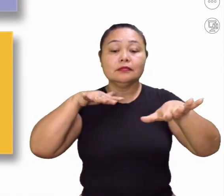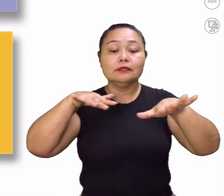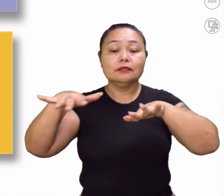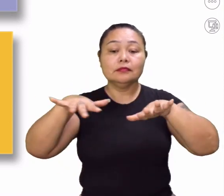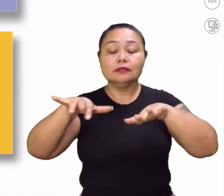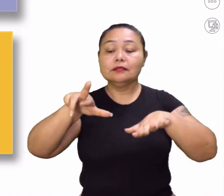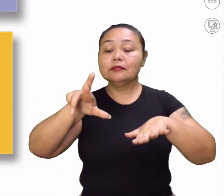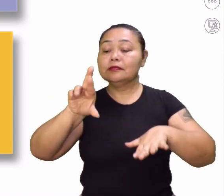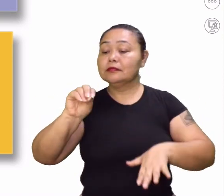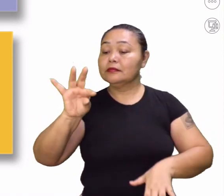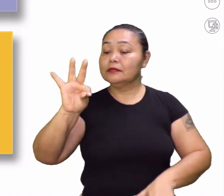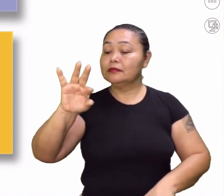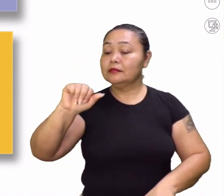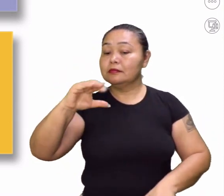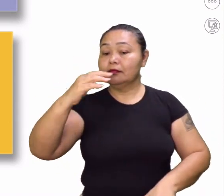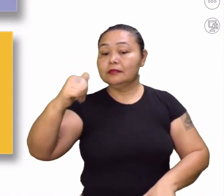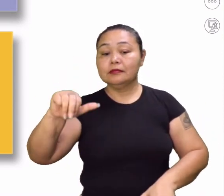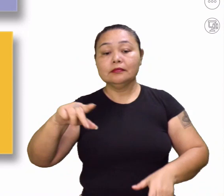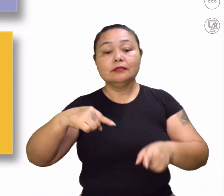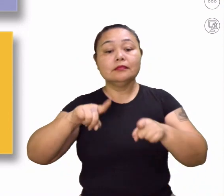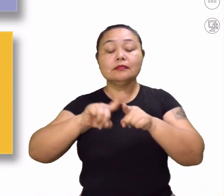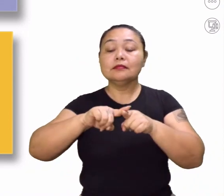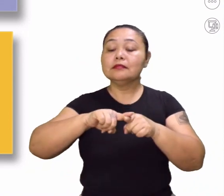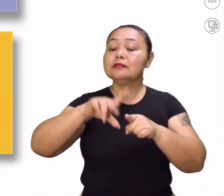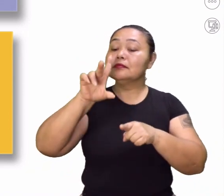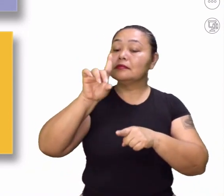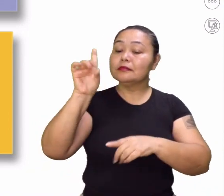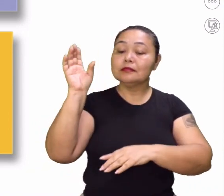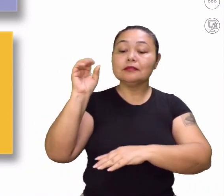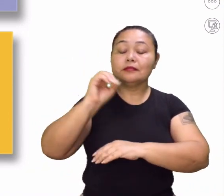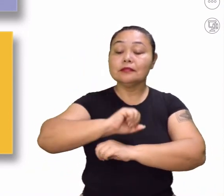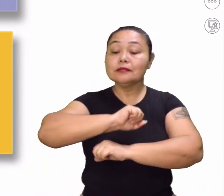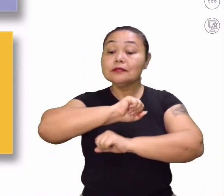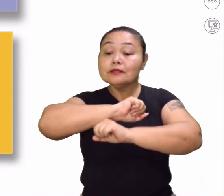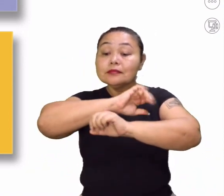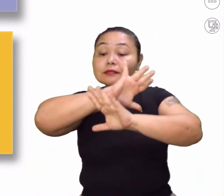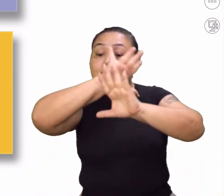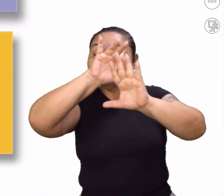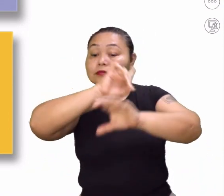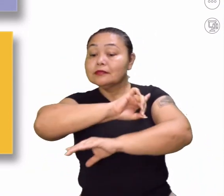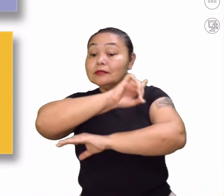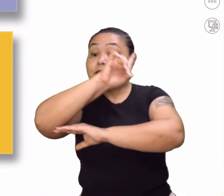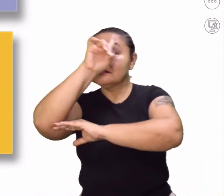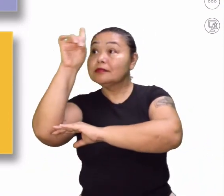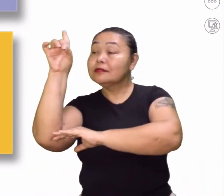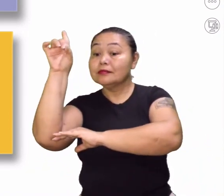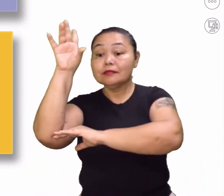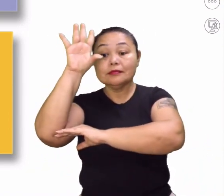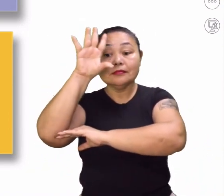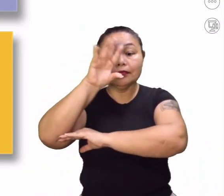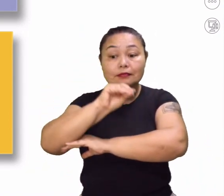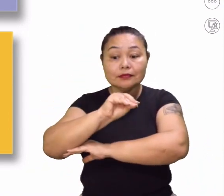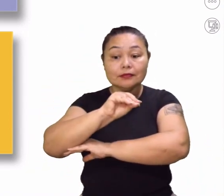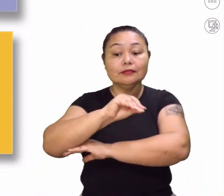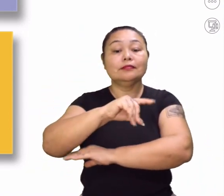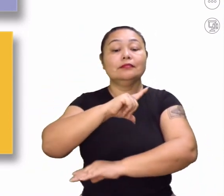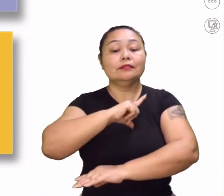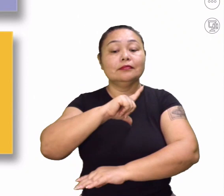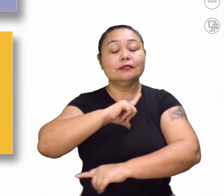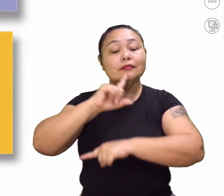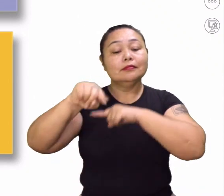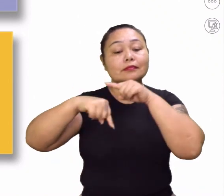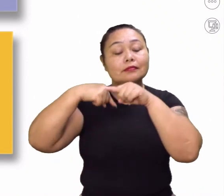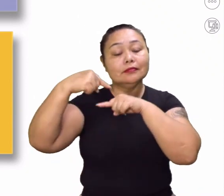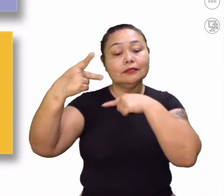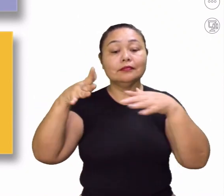de rotação, os dias e noites, que são responsáveis esse movimento por dias e noites. Vamos falar também sobre a